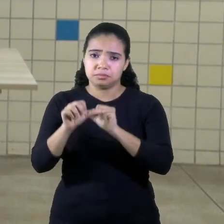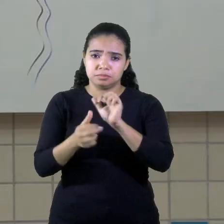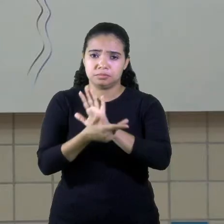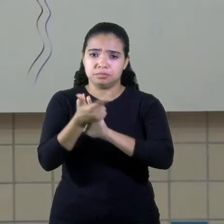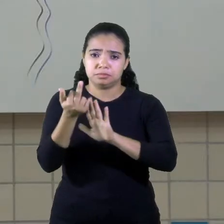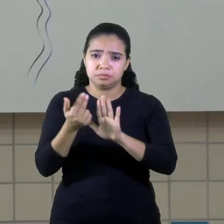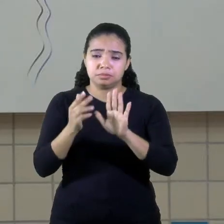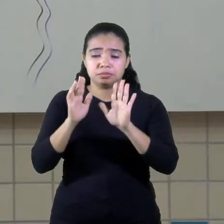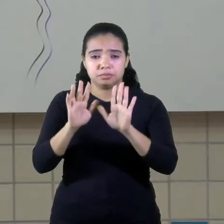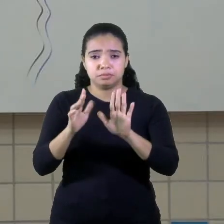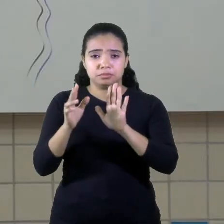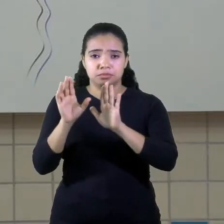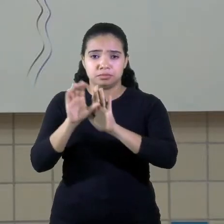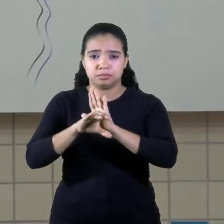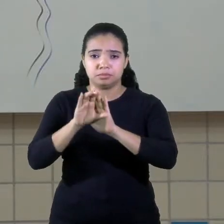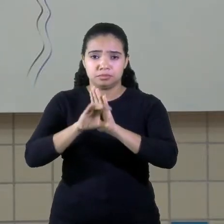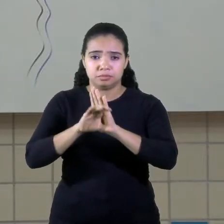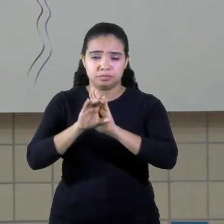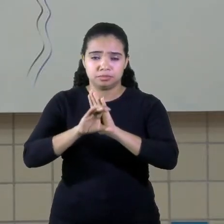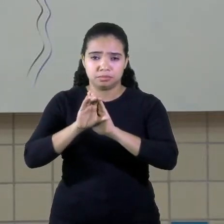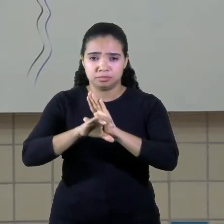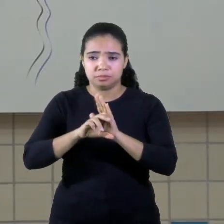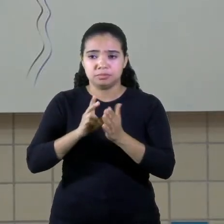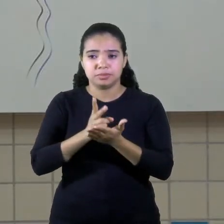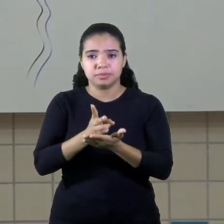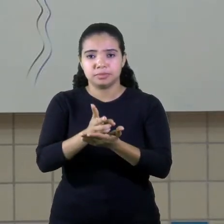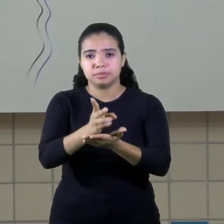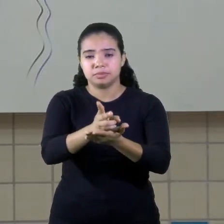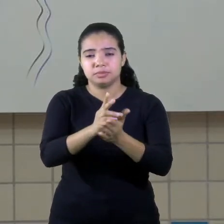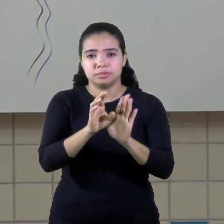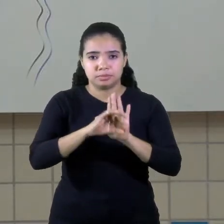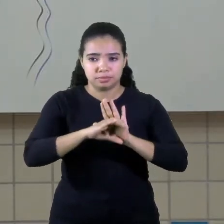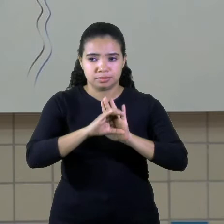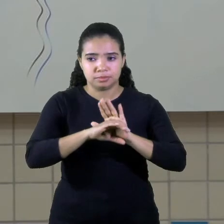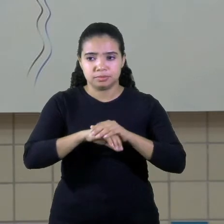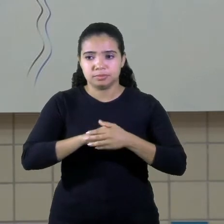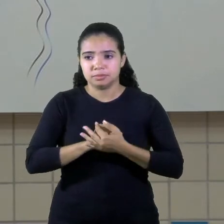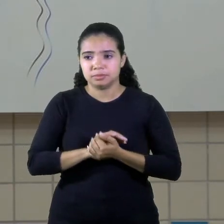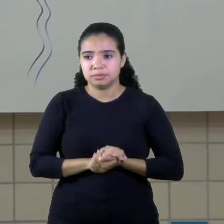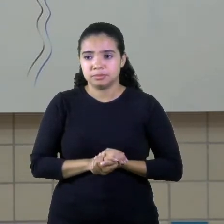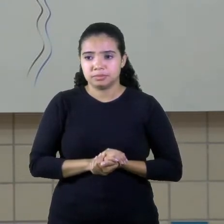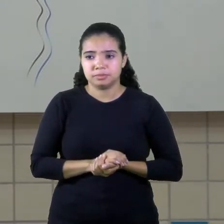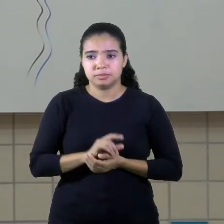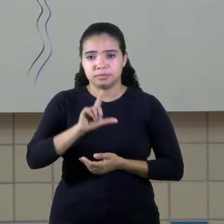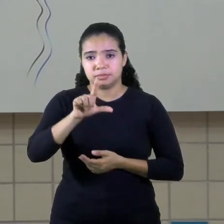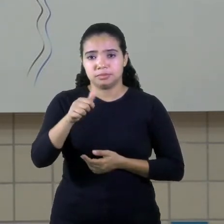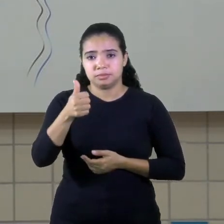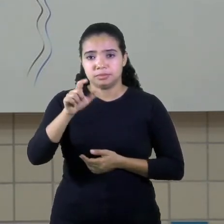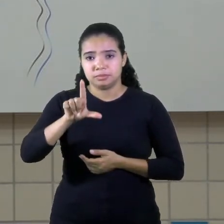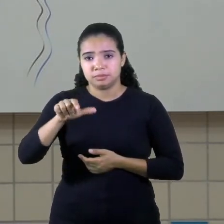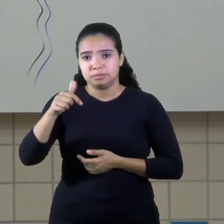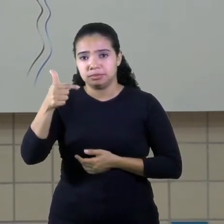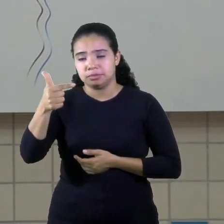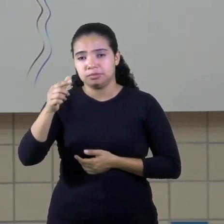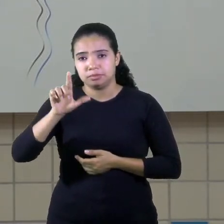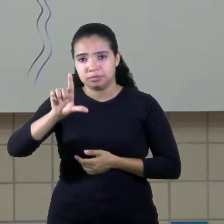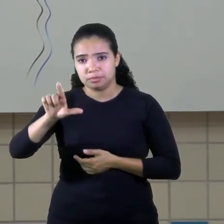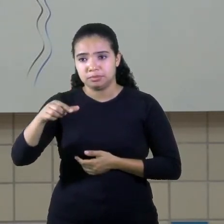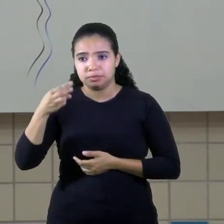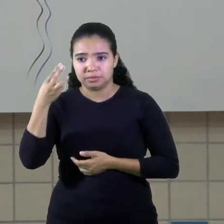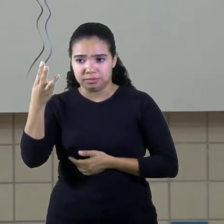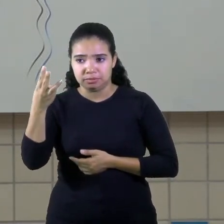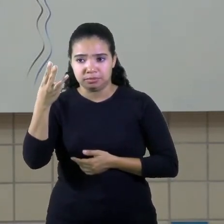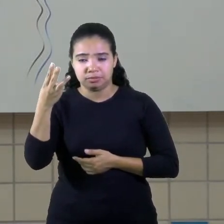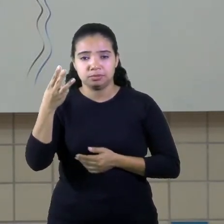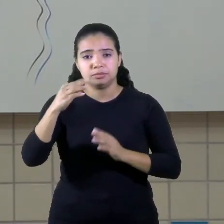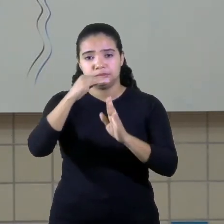o mesmo. Então vamos lá. Essas são as retas paralelas, L1, L2, L3, e essas são as transversais.